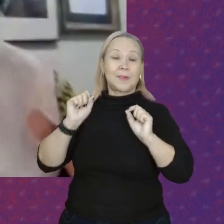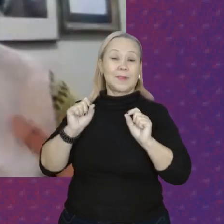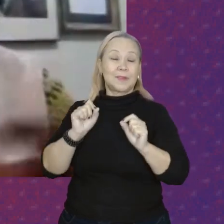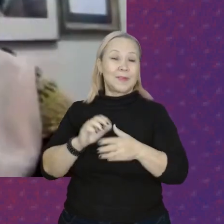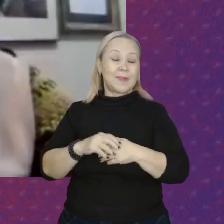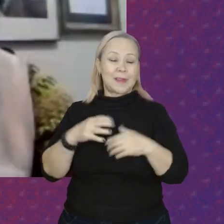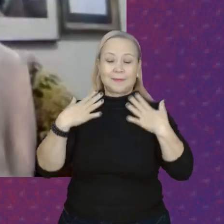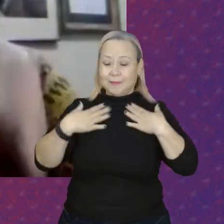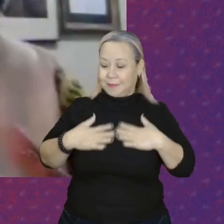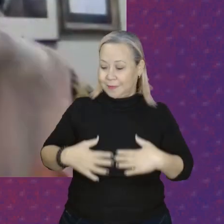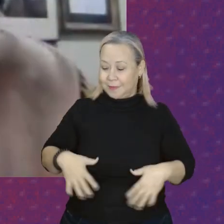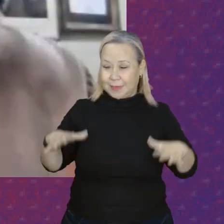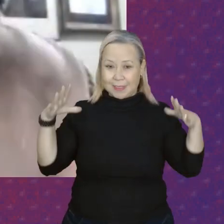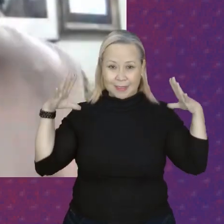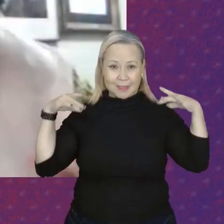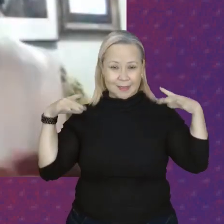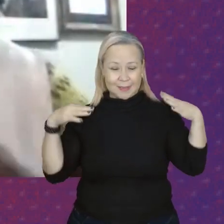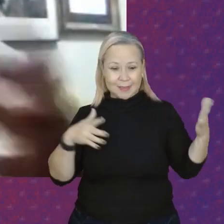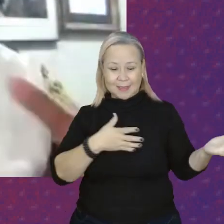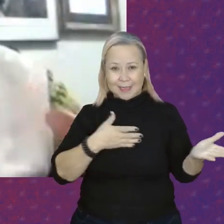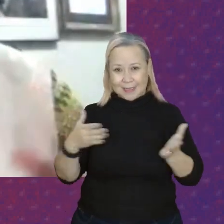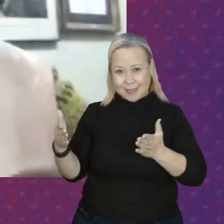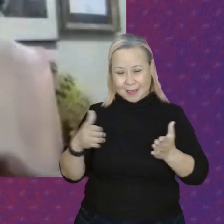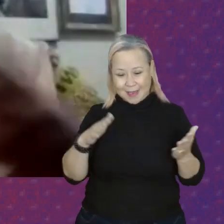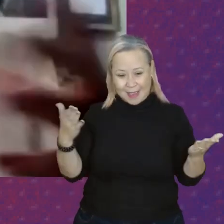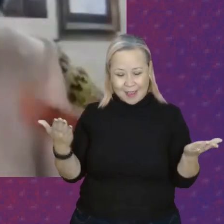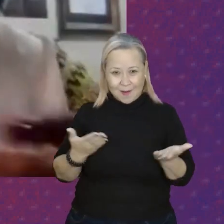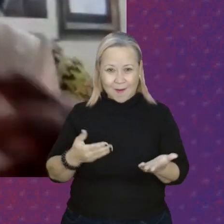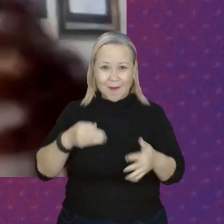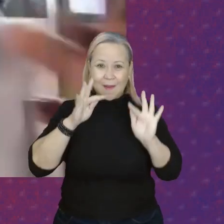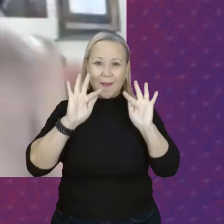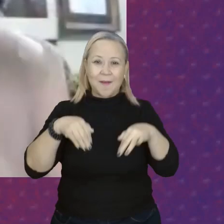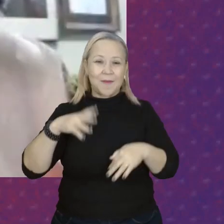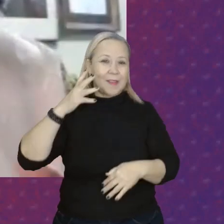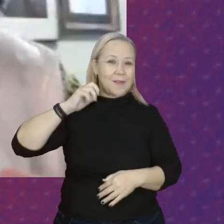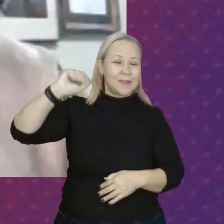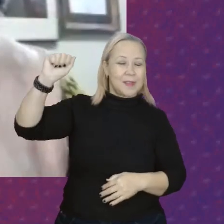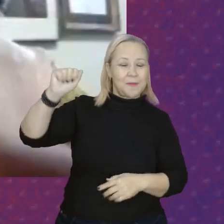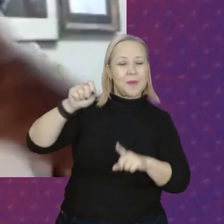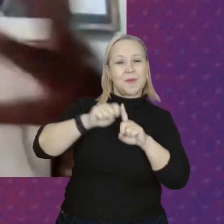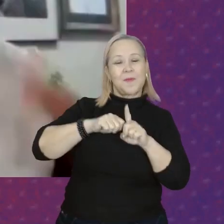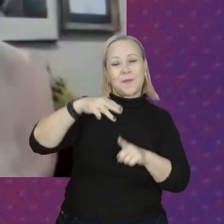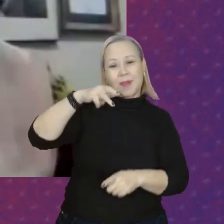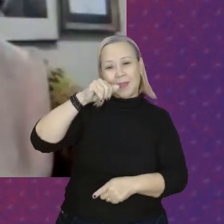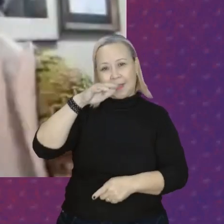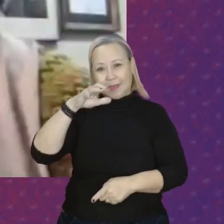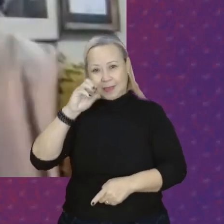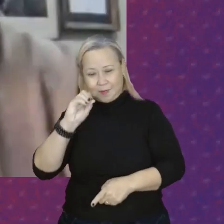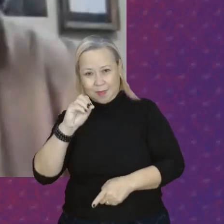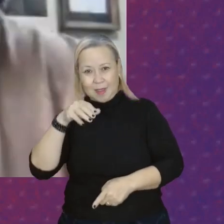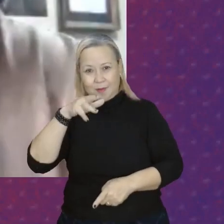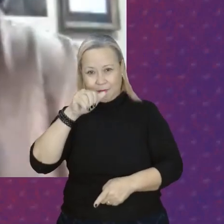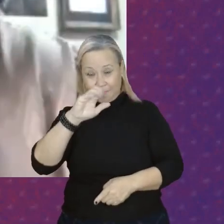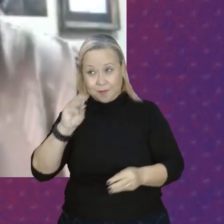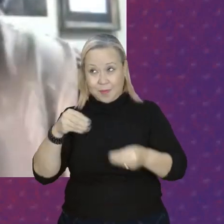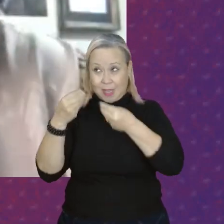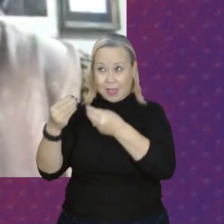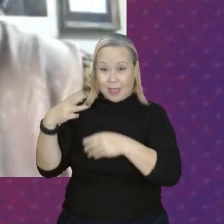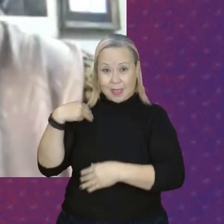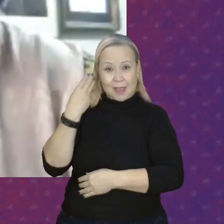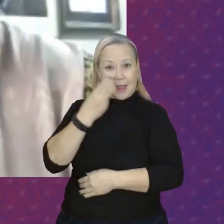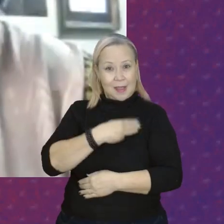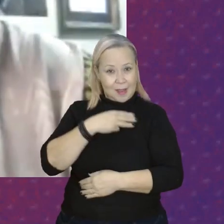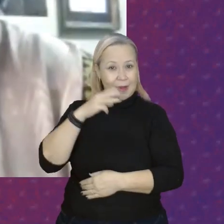né? Chega essa época, agora, final de abril e mês de maio, que é o mês dedicado à Nossa